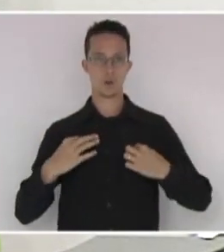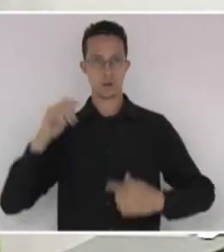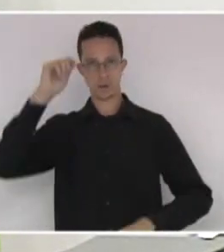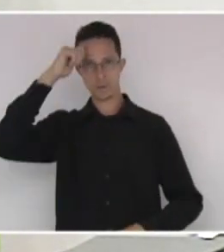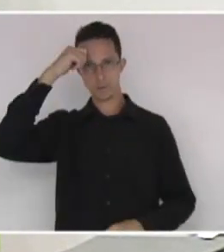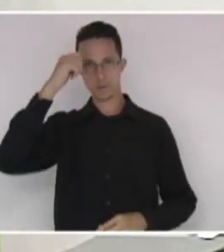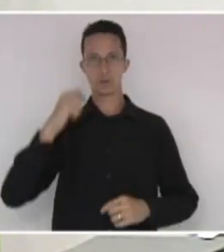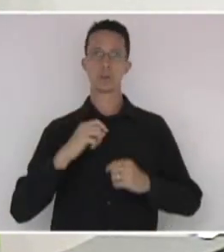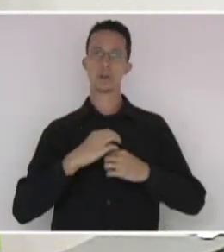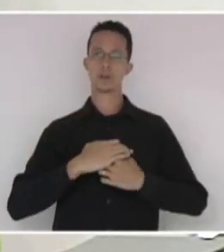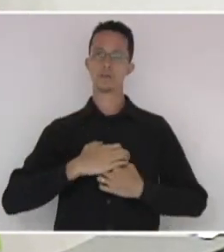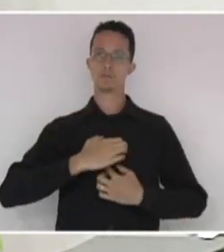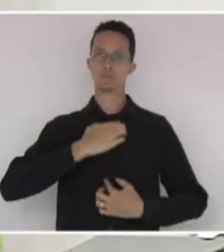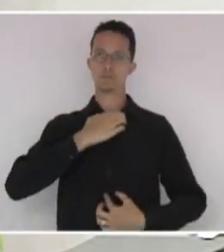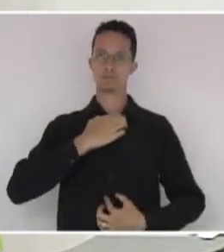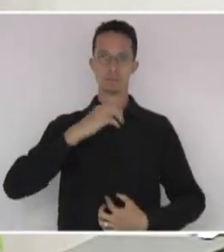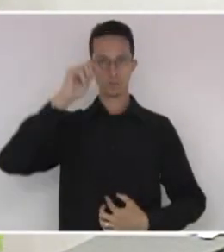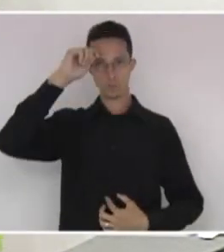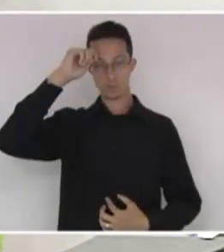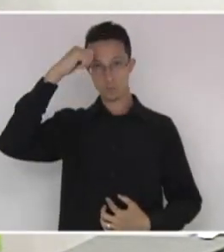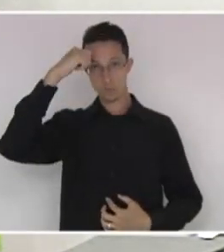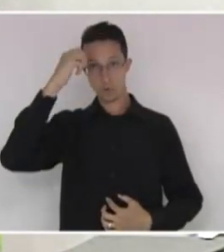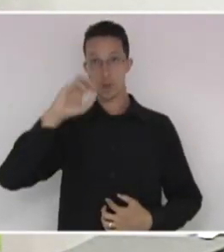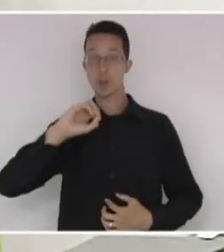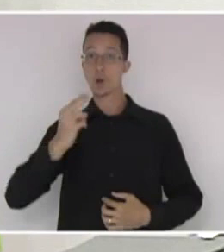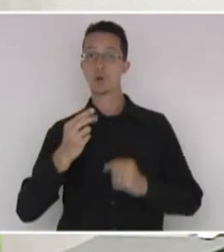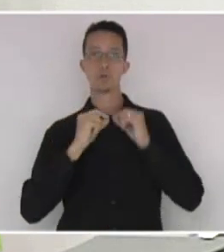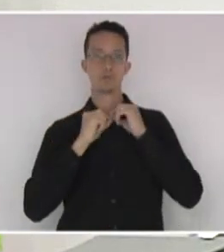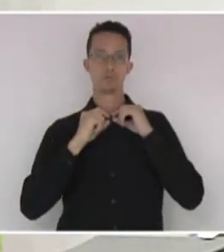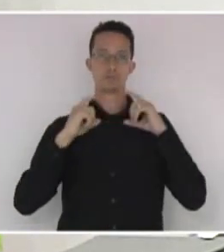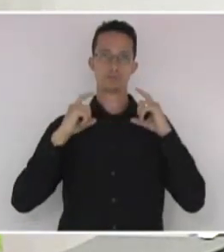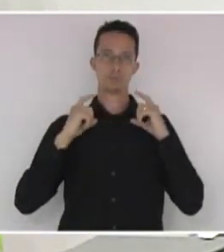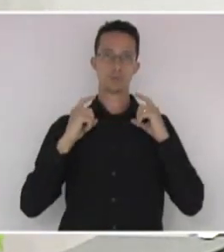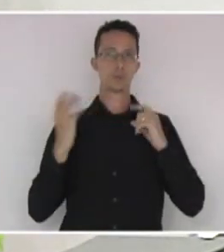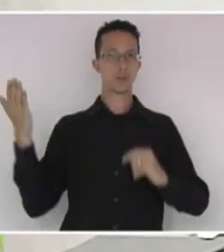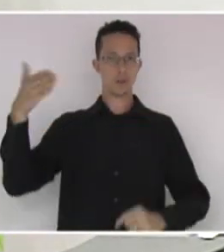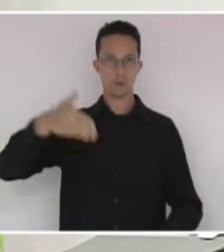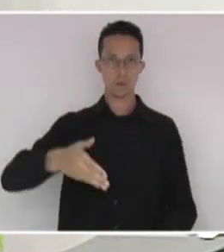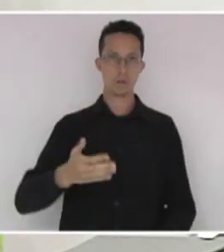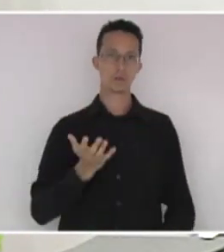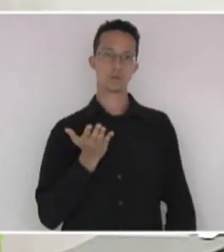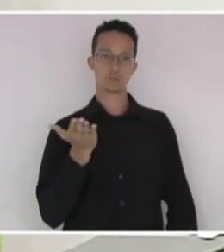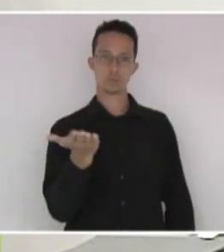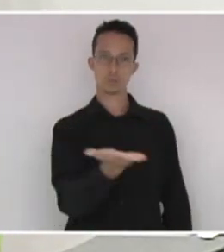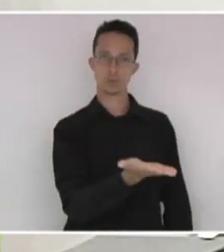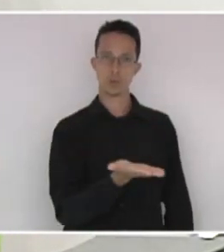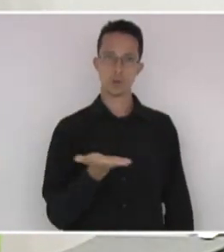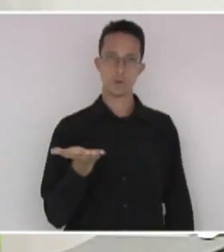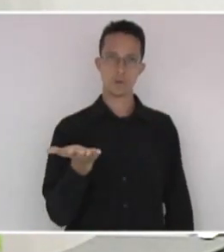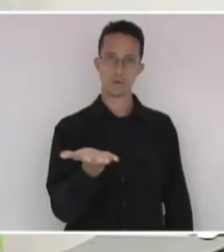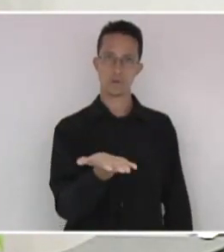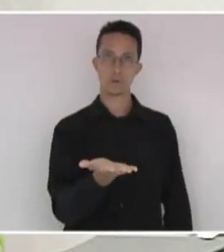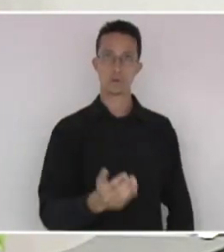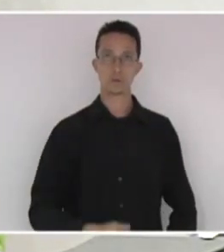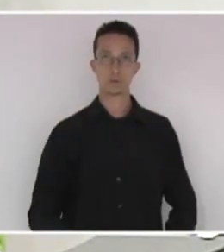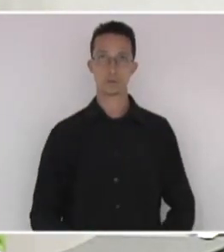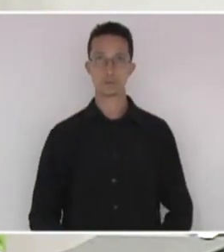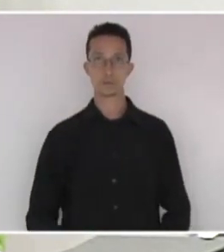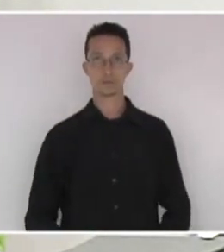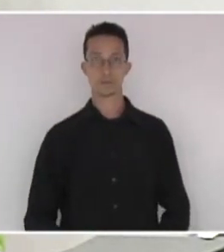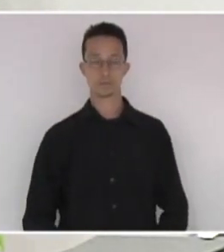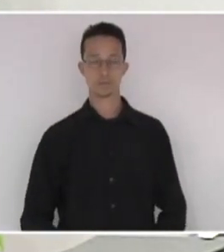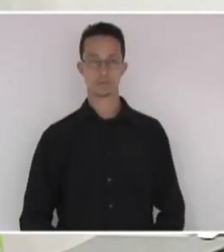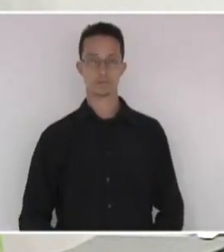a borboleta preta, e serve, está ali para servir, está atento. Esses dias eu estava conversando,